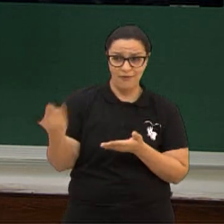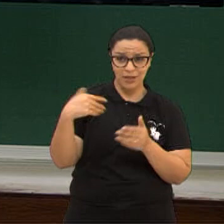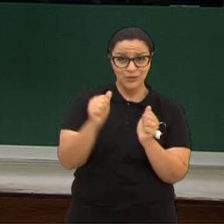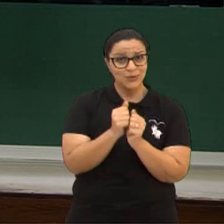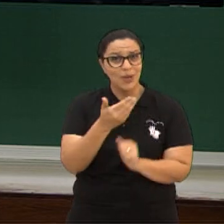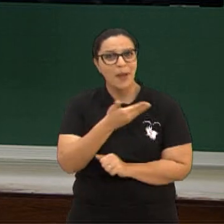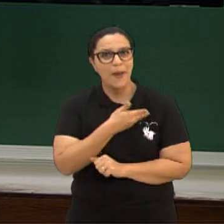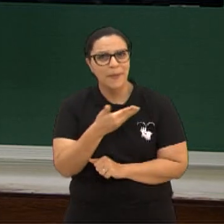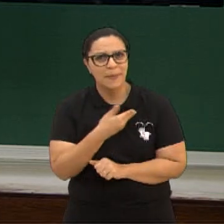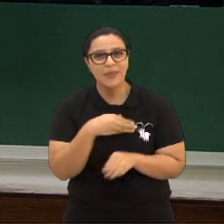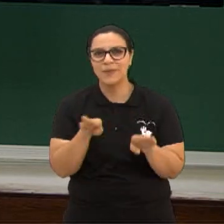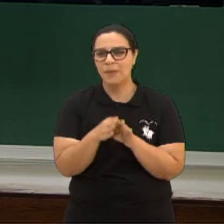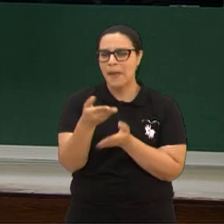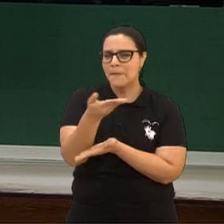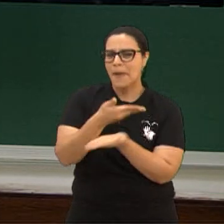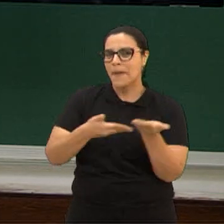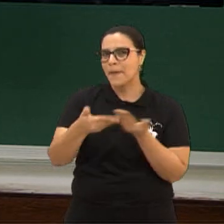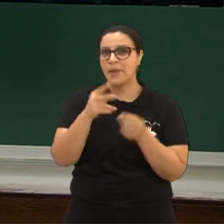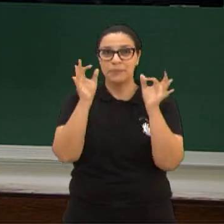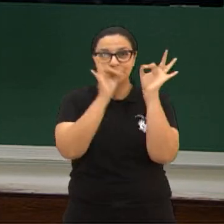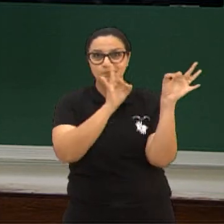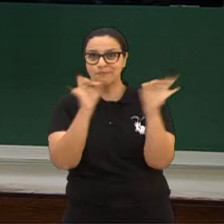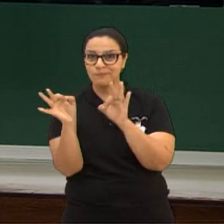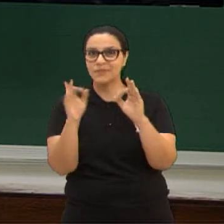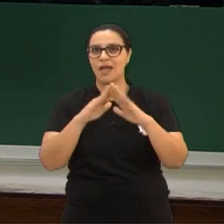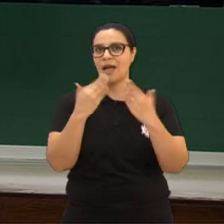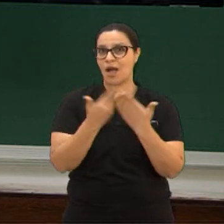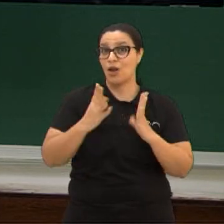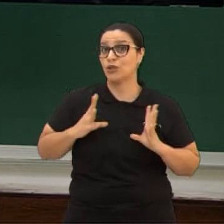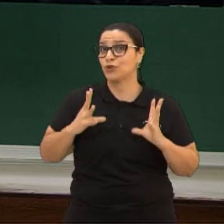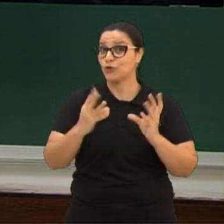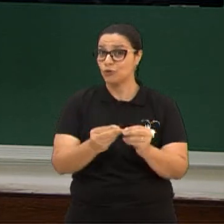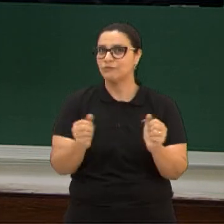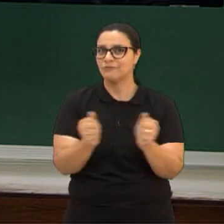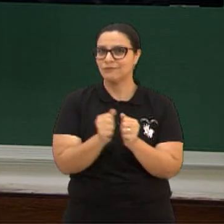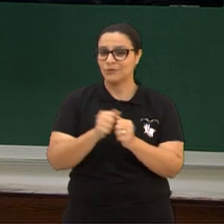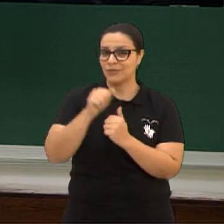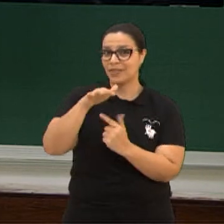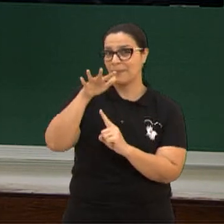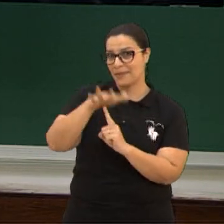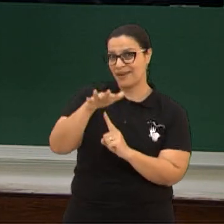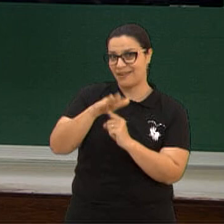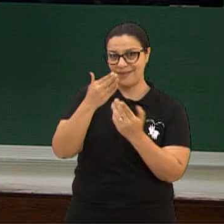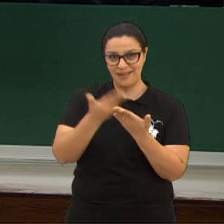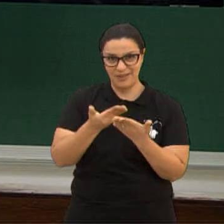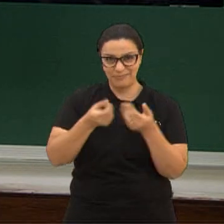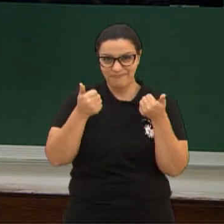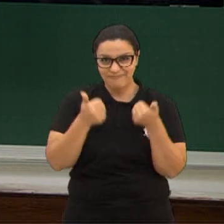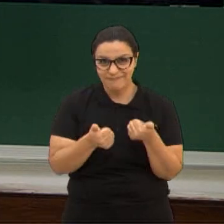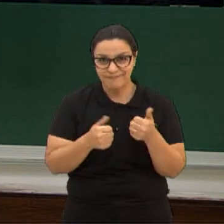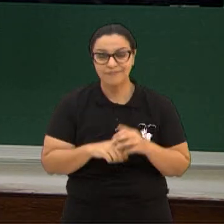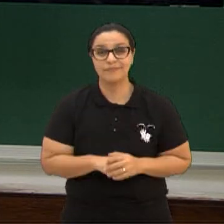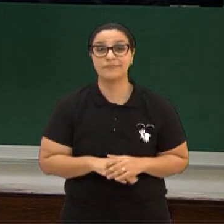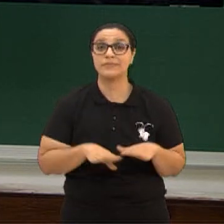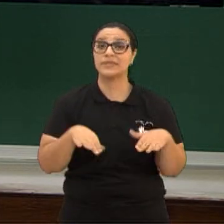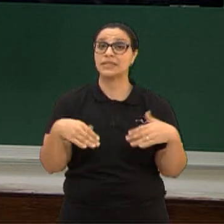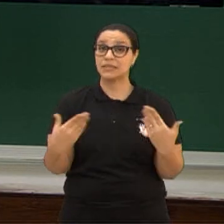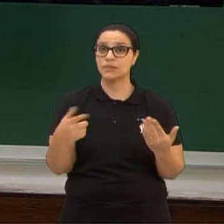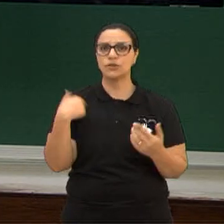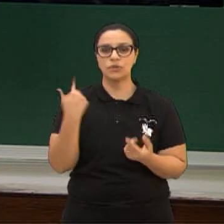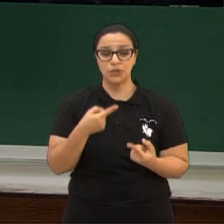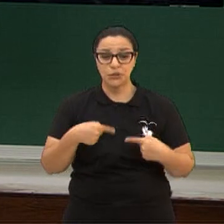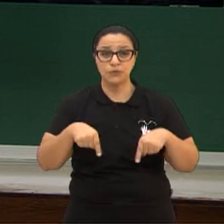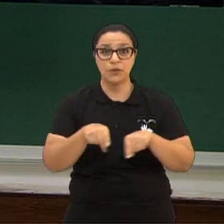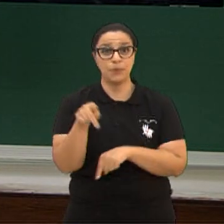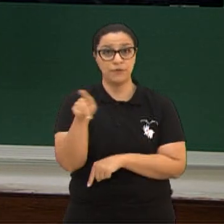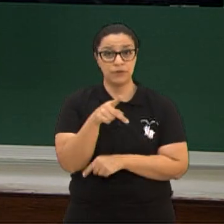seus colegas, façam todos vir assistir todas as aulas daqui do Aula Paraná, ok? Então, a teacher vai